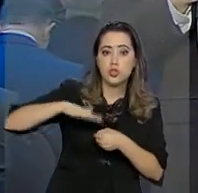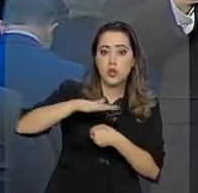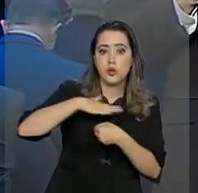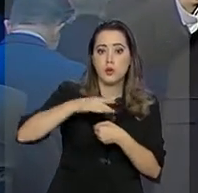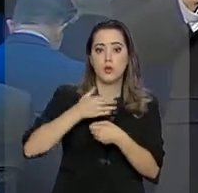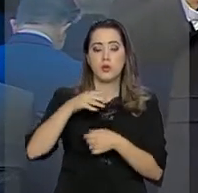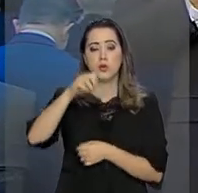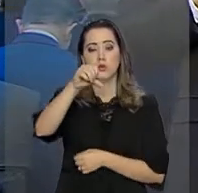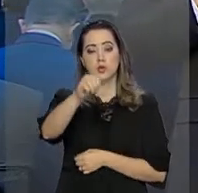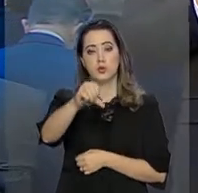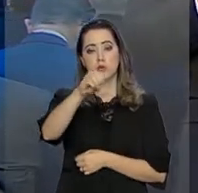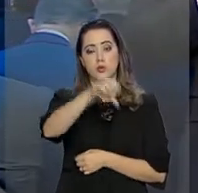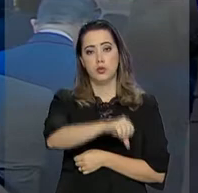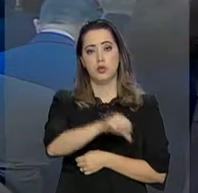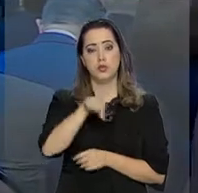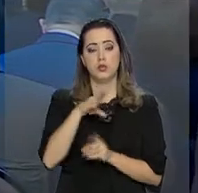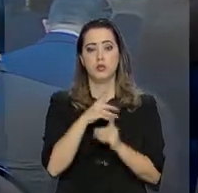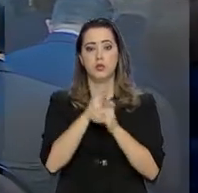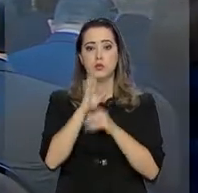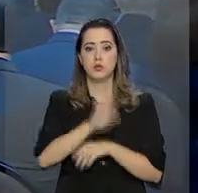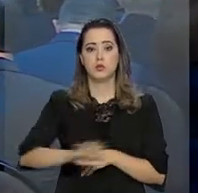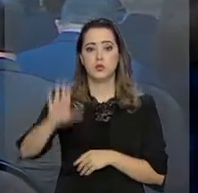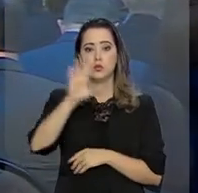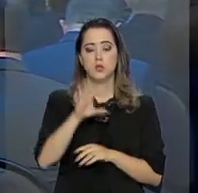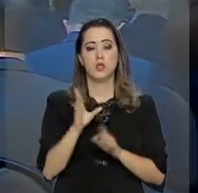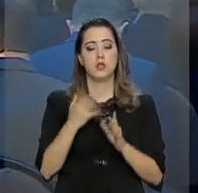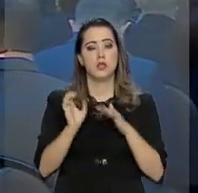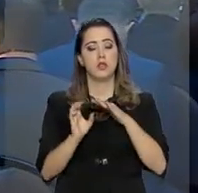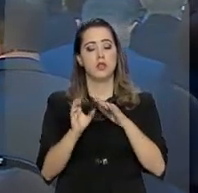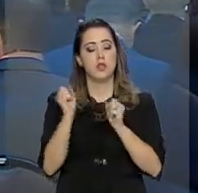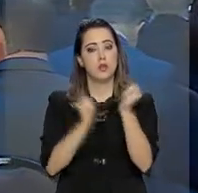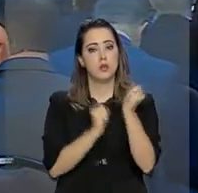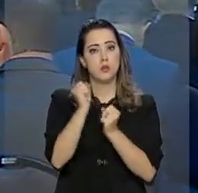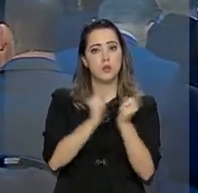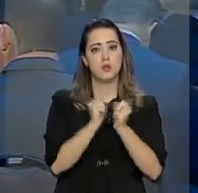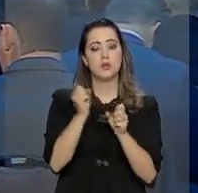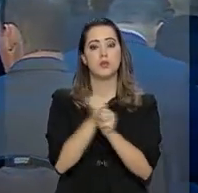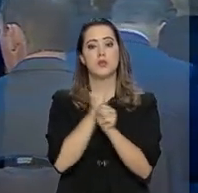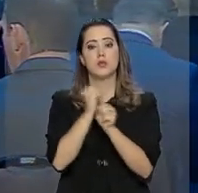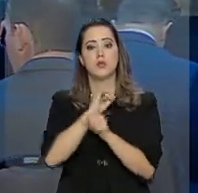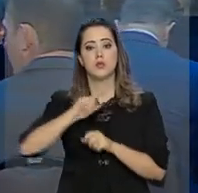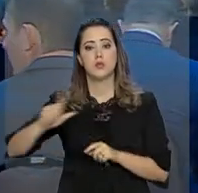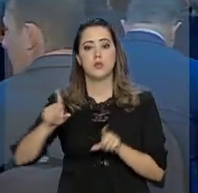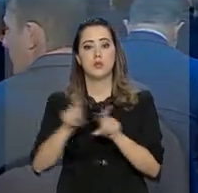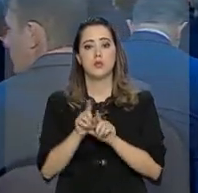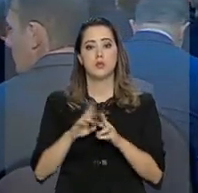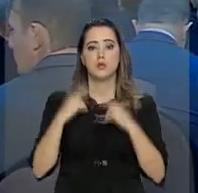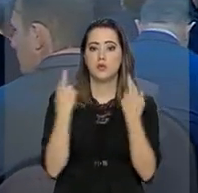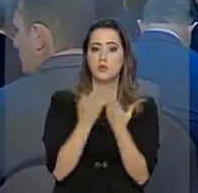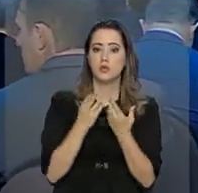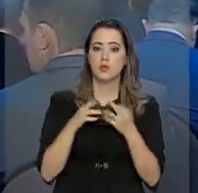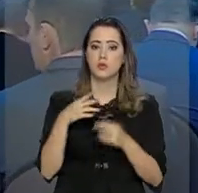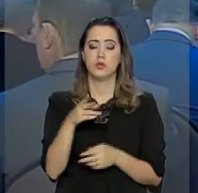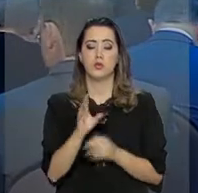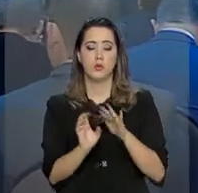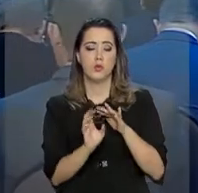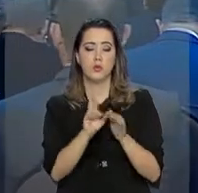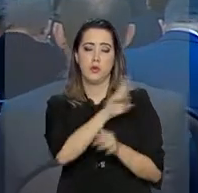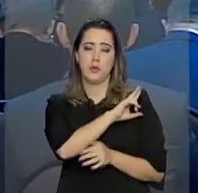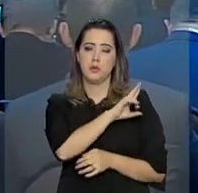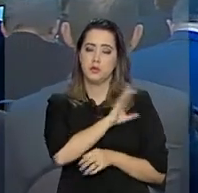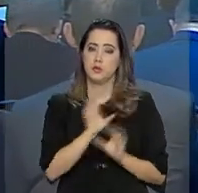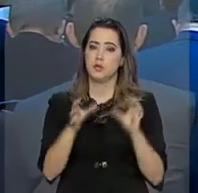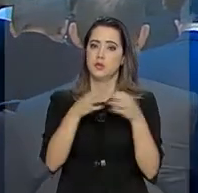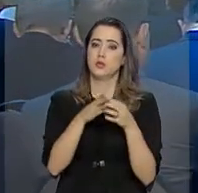90º encontro nacional da indústria da construção civil que reúne representantes do setor para discutir o mercado